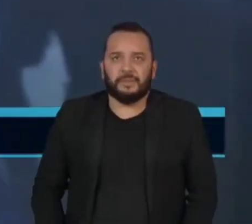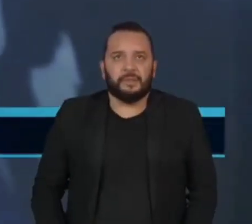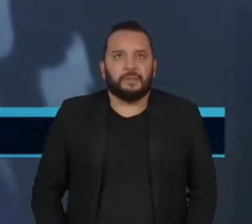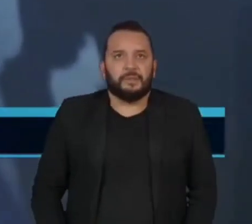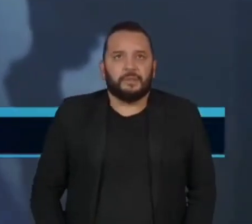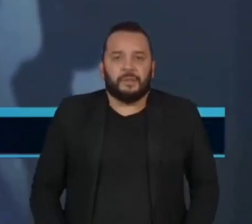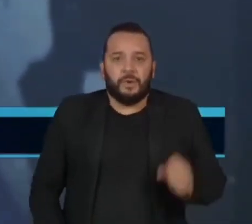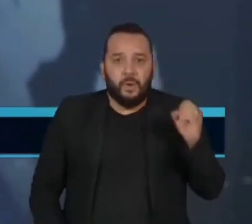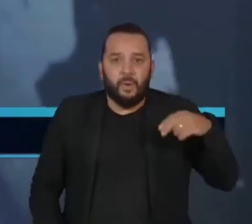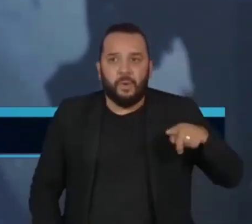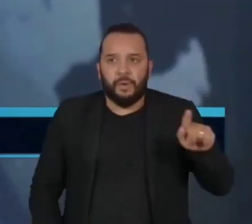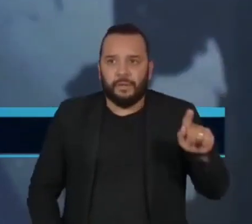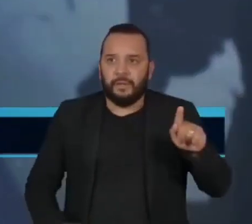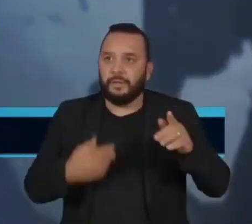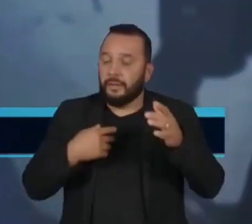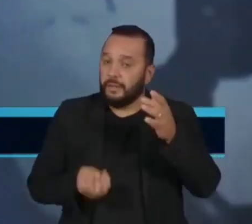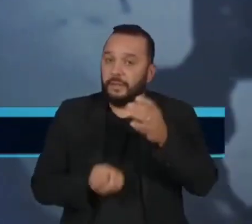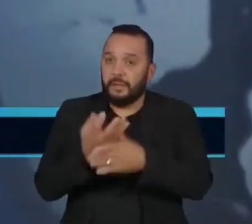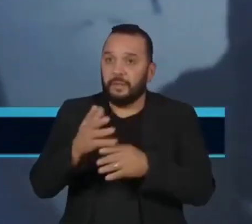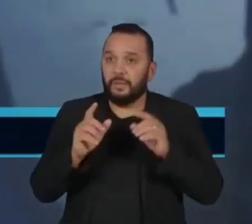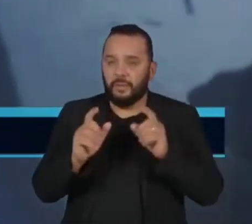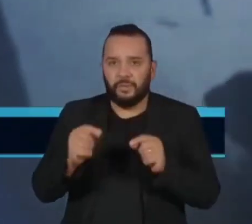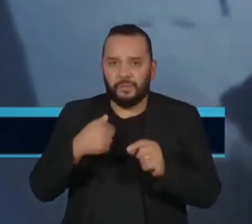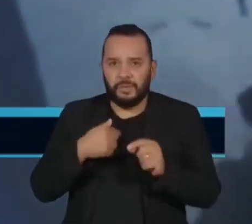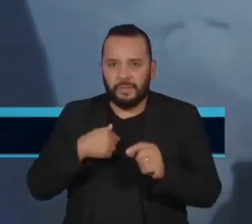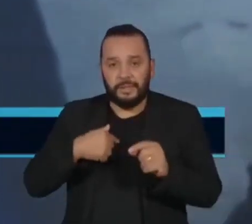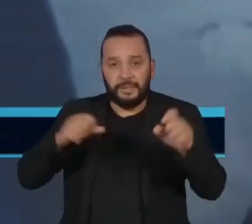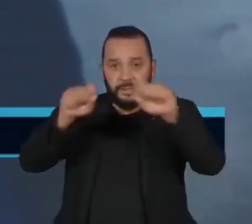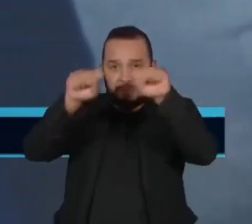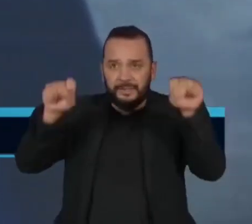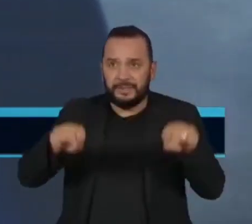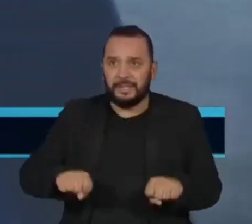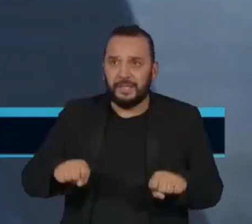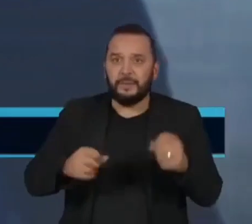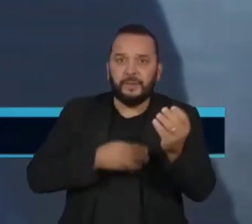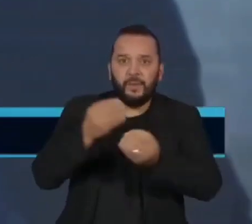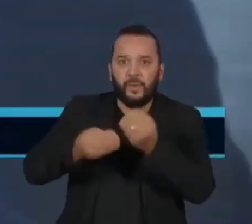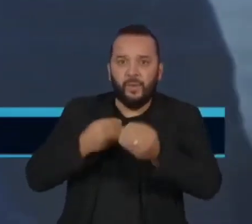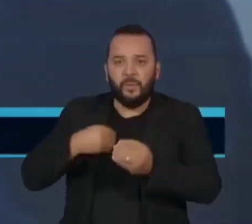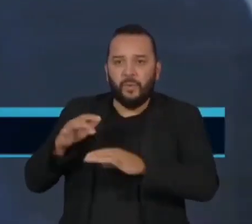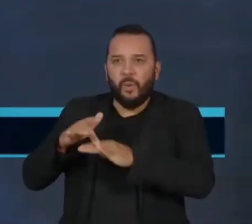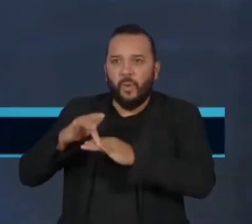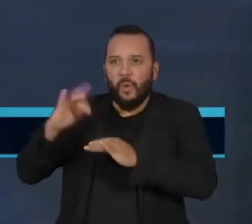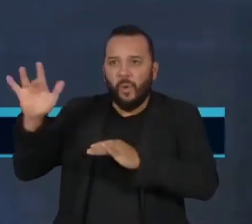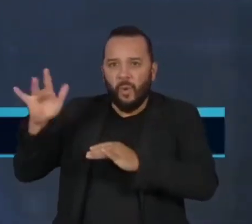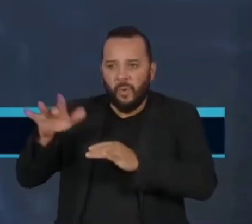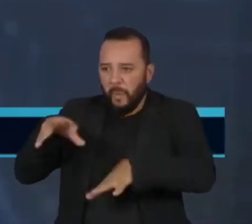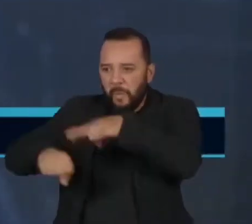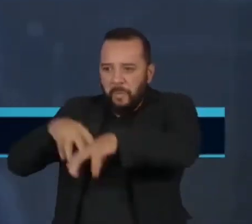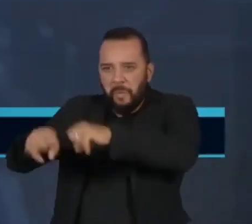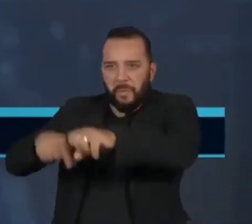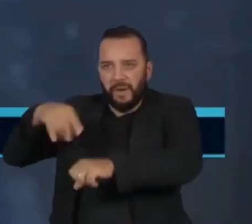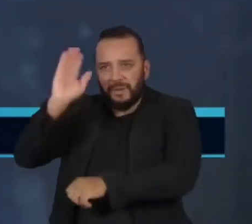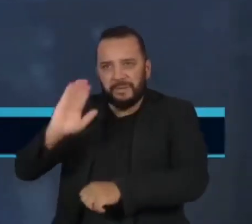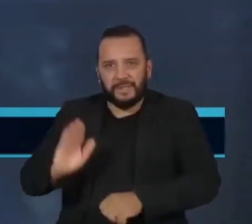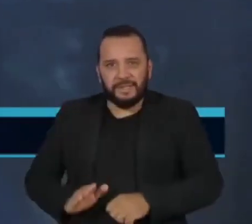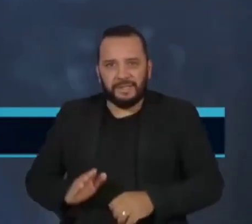Uma ONG criou uma plataforma para realizar um raio-x da extração legal do ouro no Brasil. O resultado,